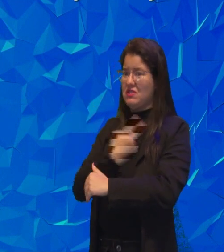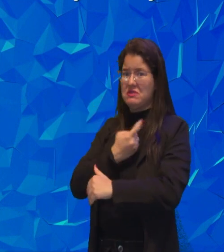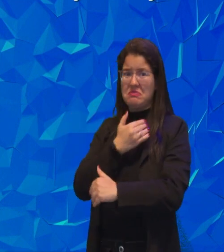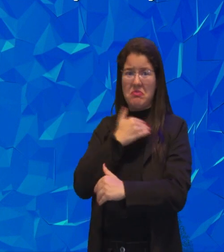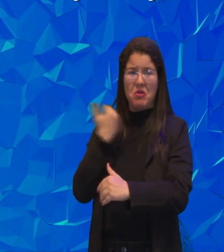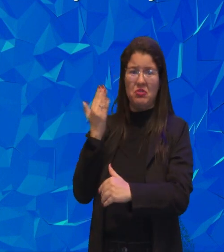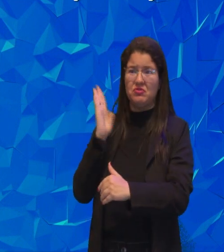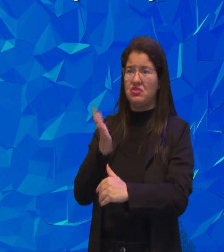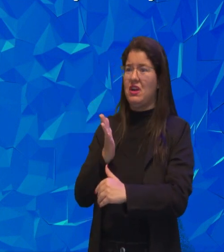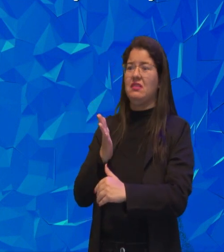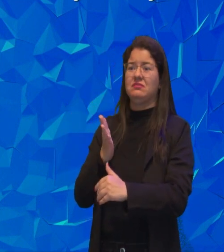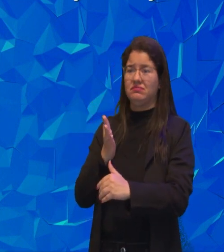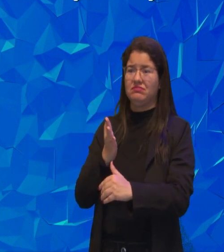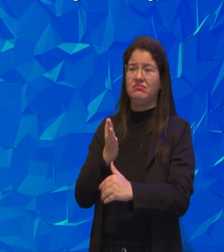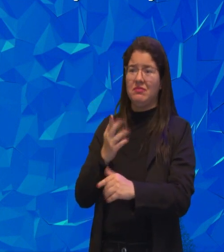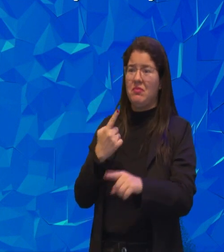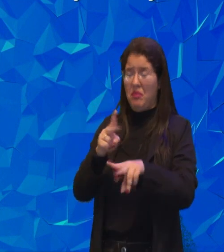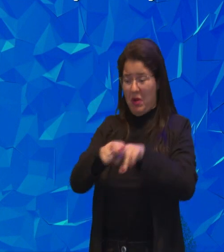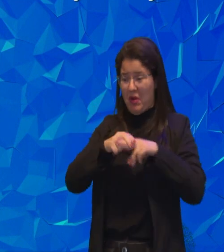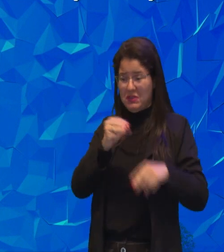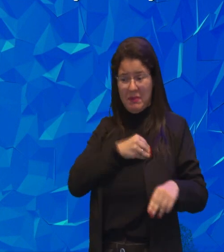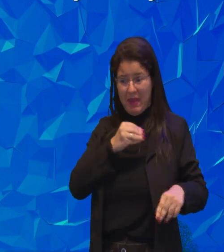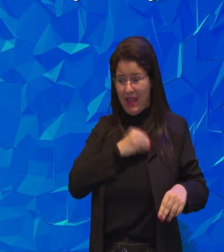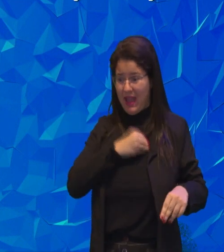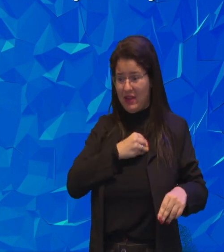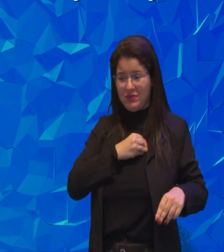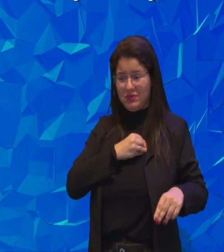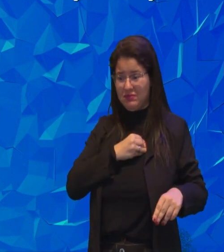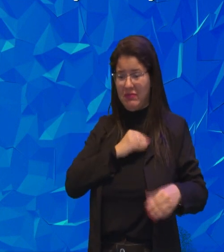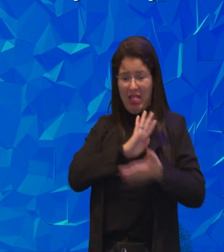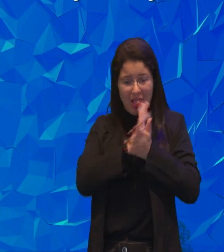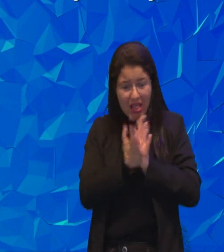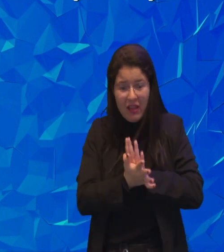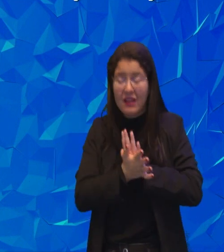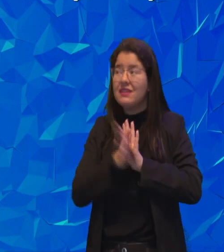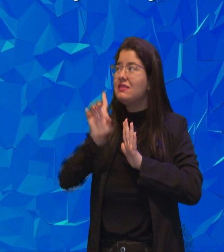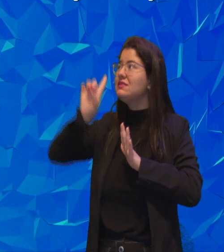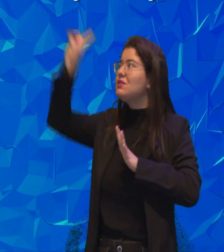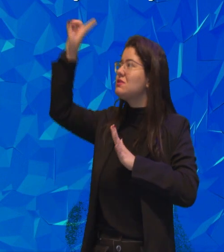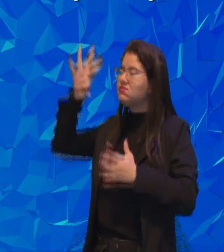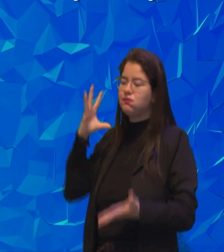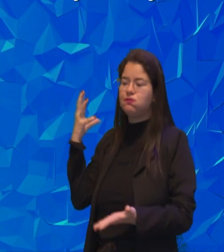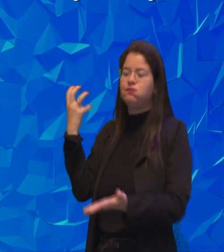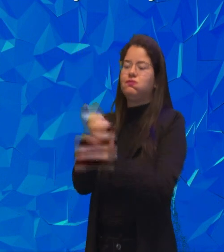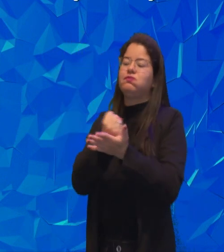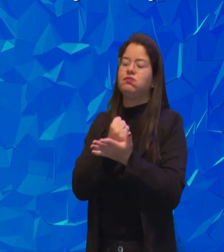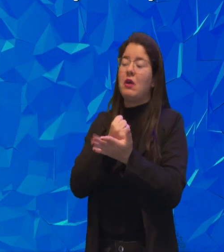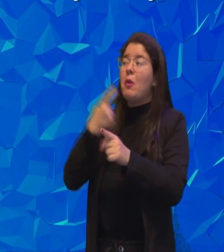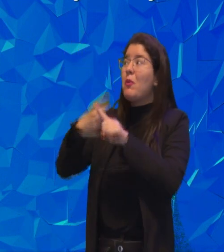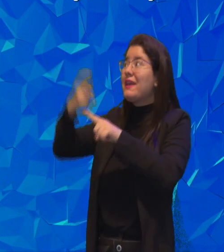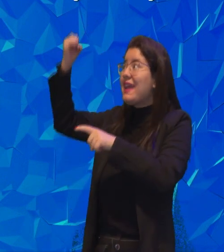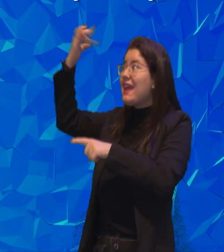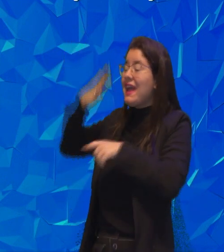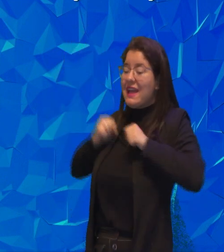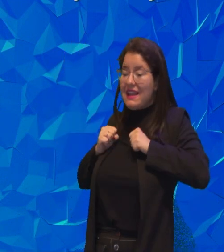e pecados, nos deu vida juntamente com Cristo, pela graça sois salvos.